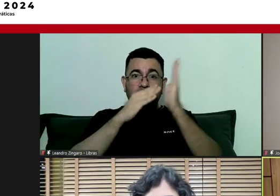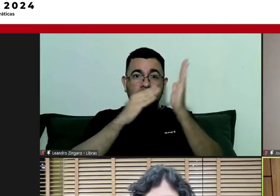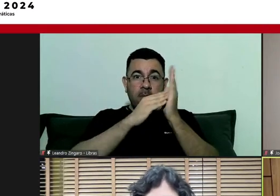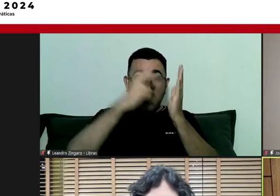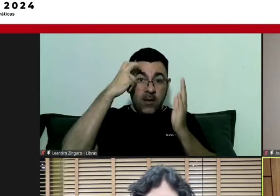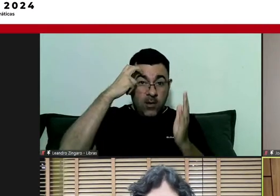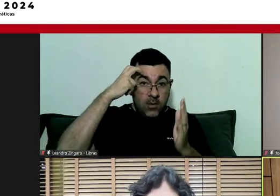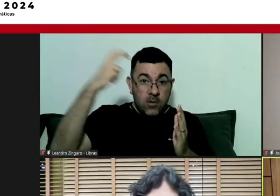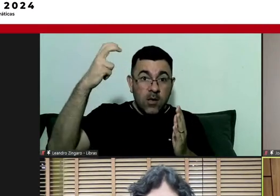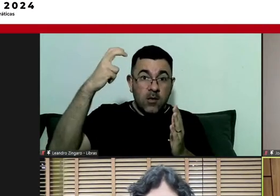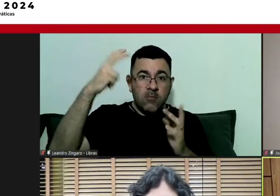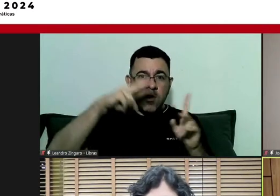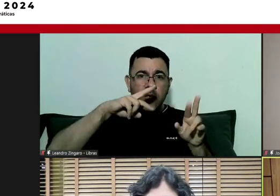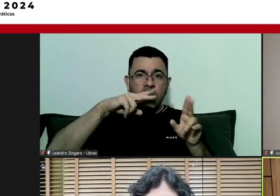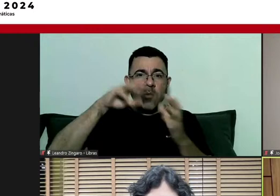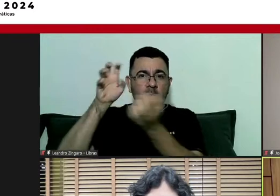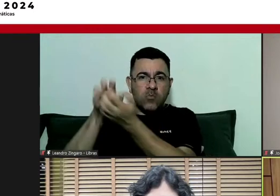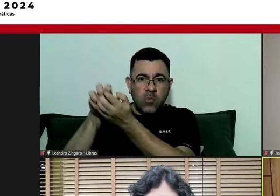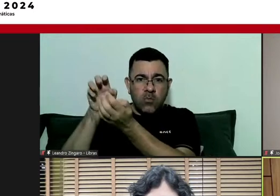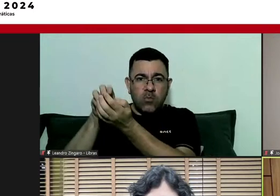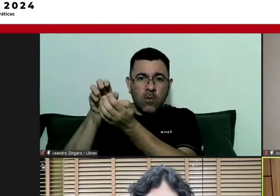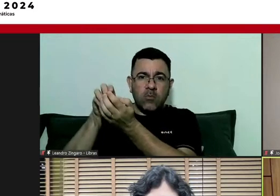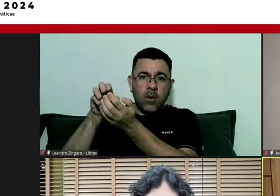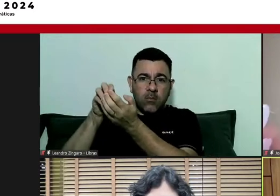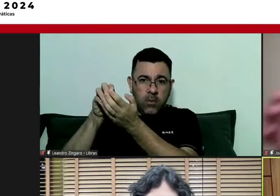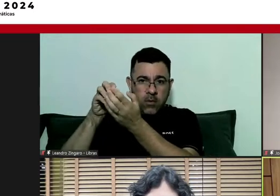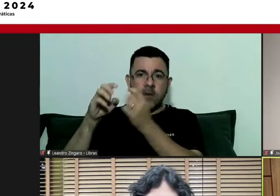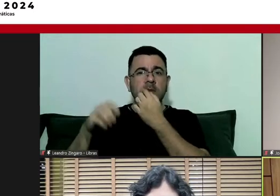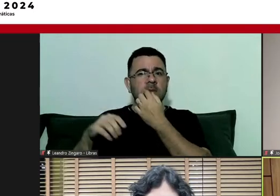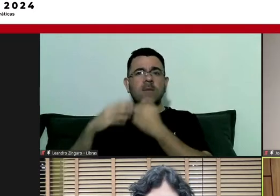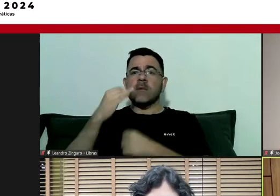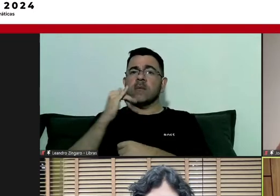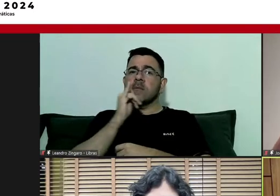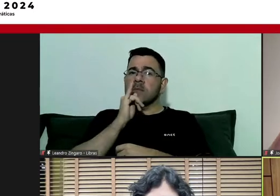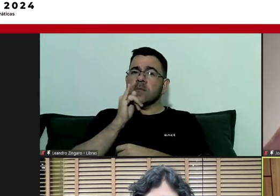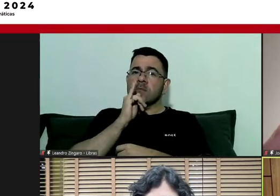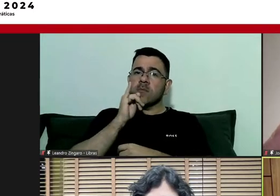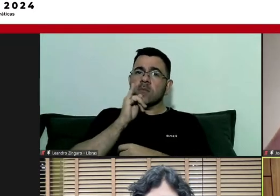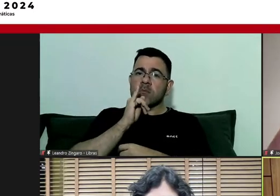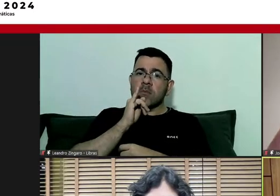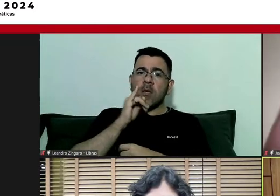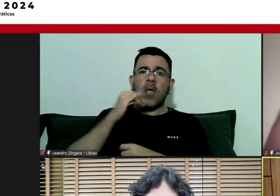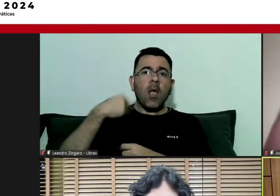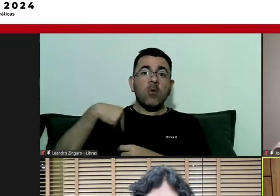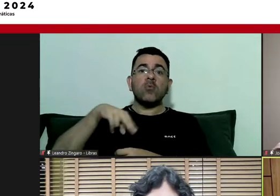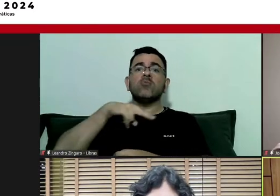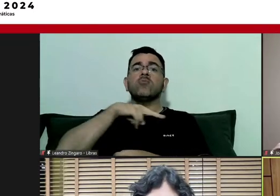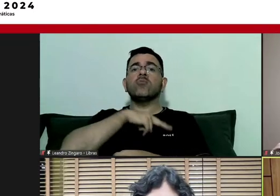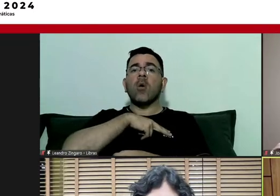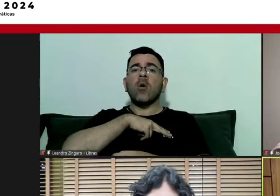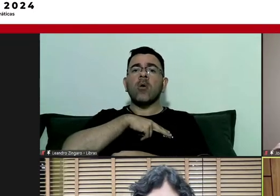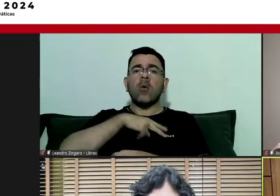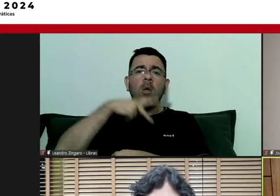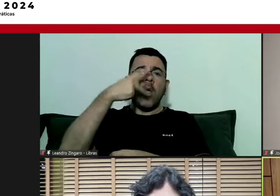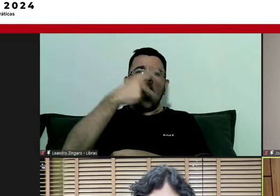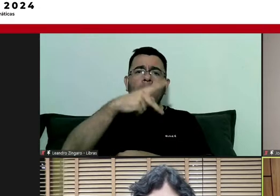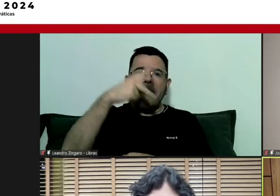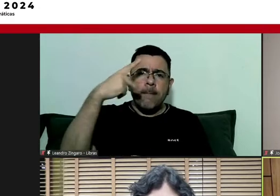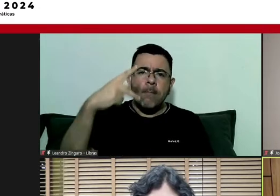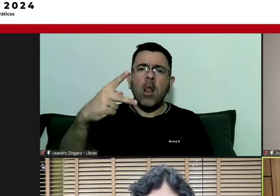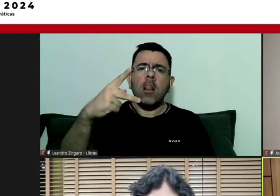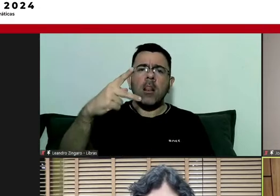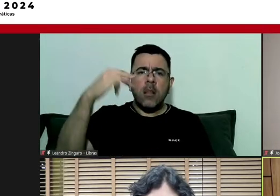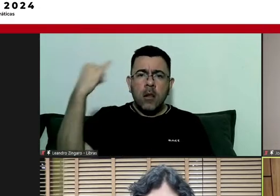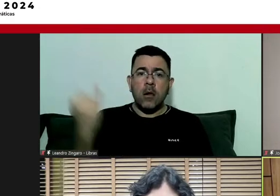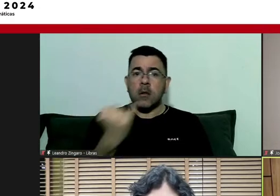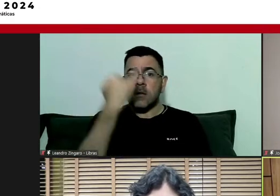isso é um exemplo de cidade criativa Esse é um exemplo que nós e tem um efeito político muito importante